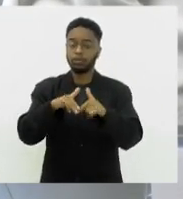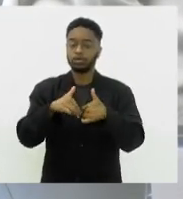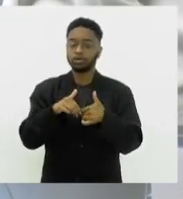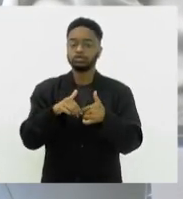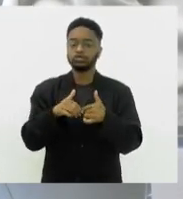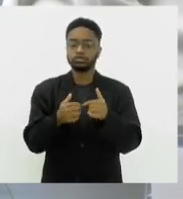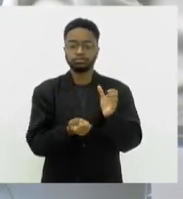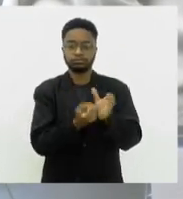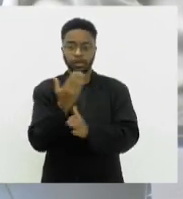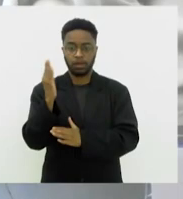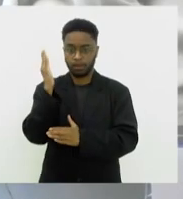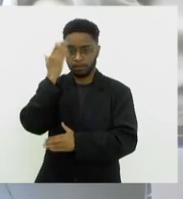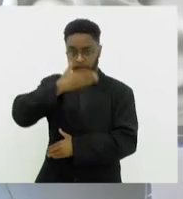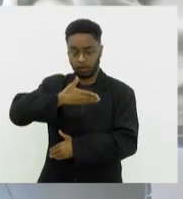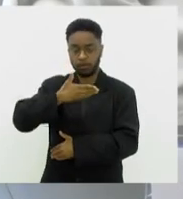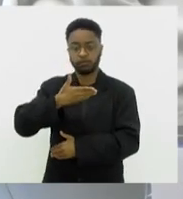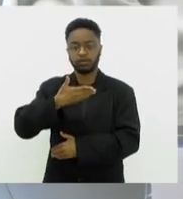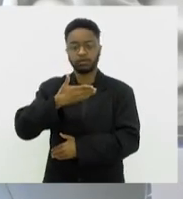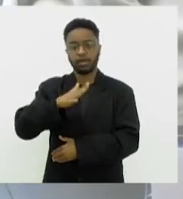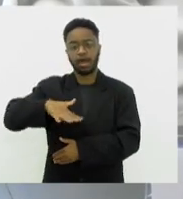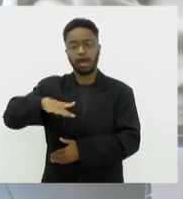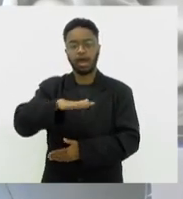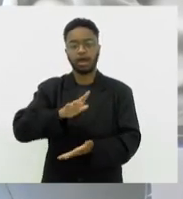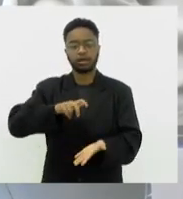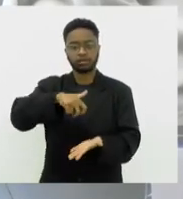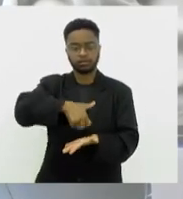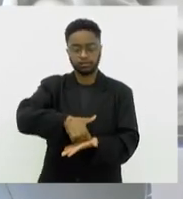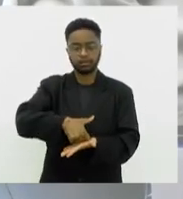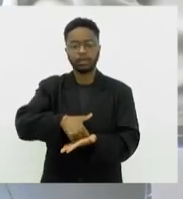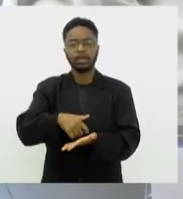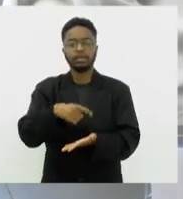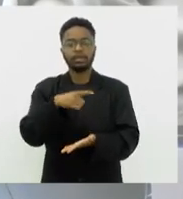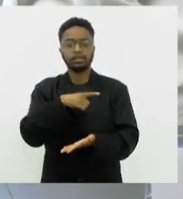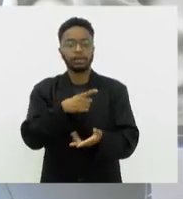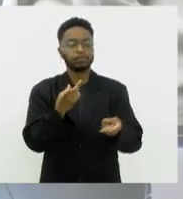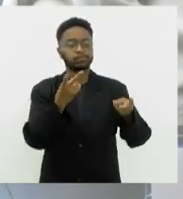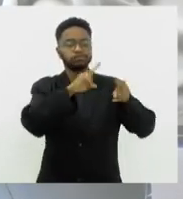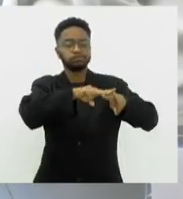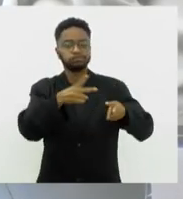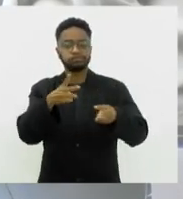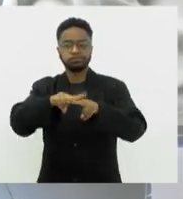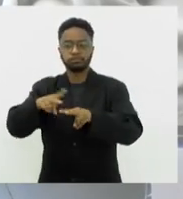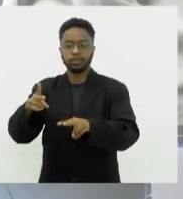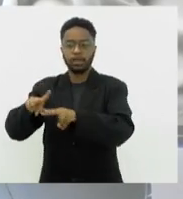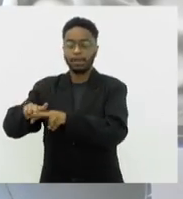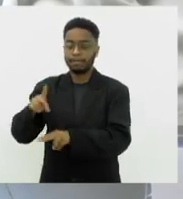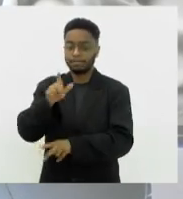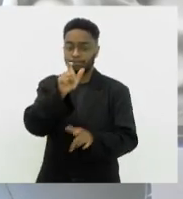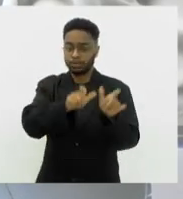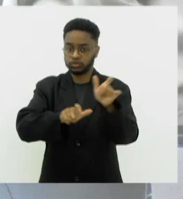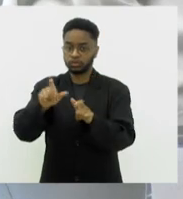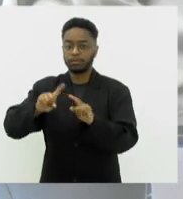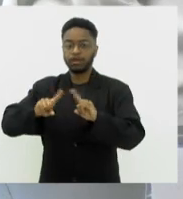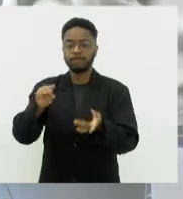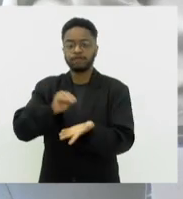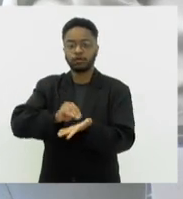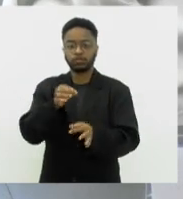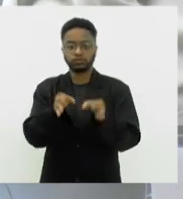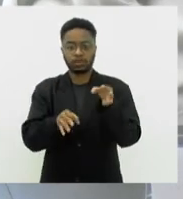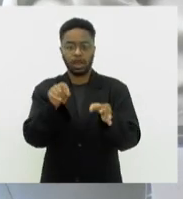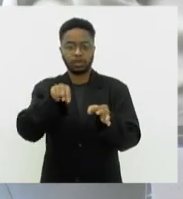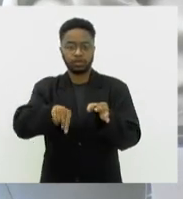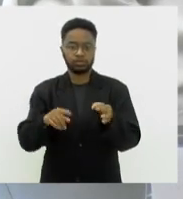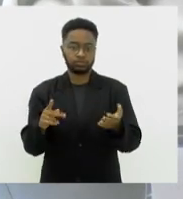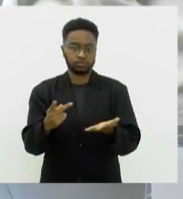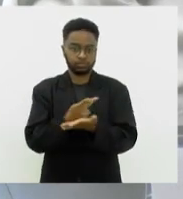de prova em matéria penal tem sido responsável pela prisão de pessoas de modo injusto no território do Estado do Rio de